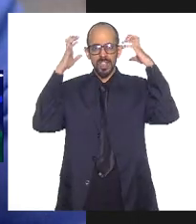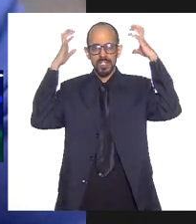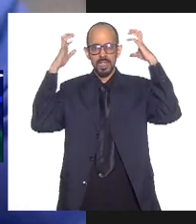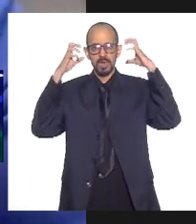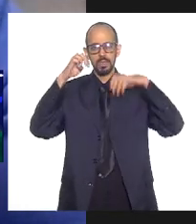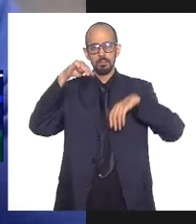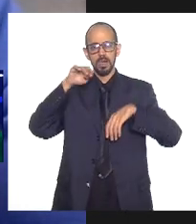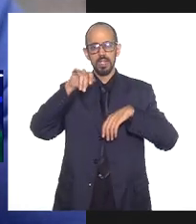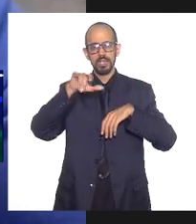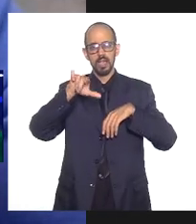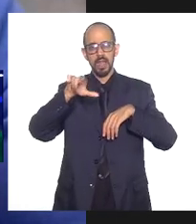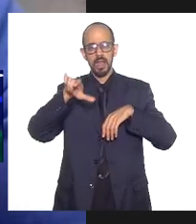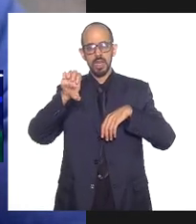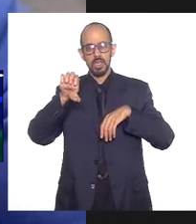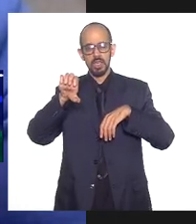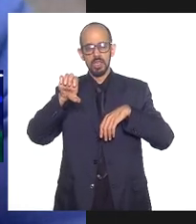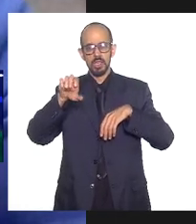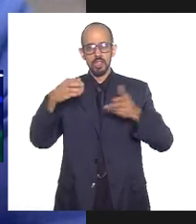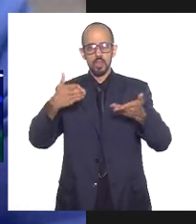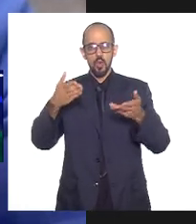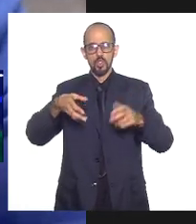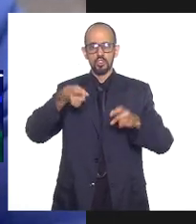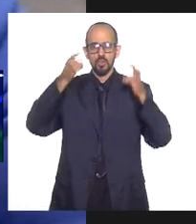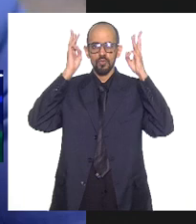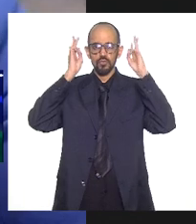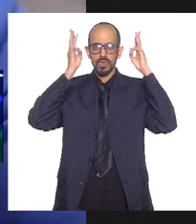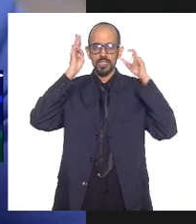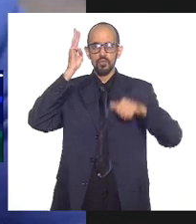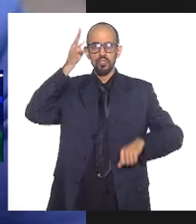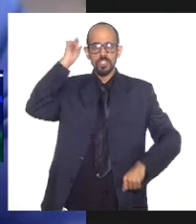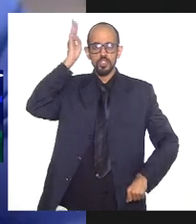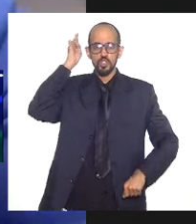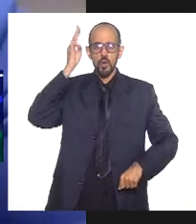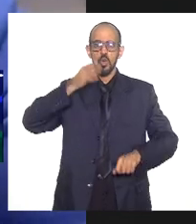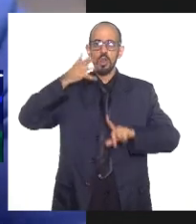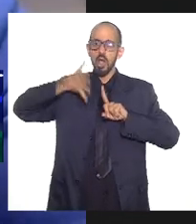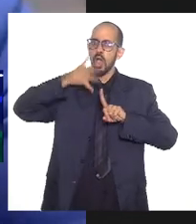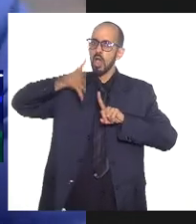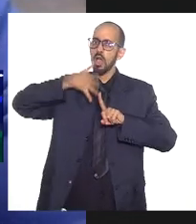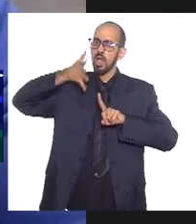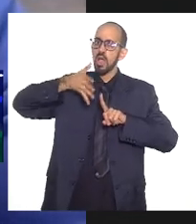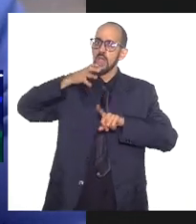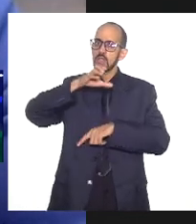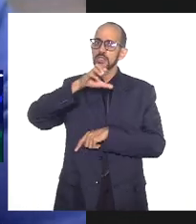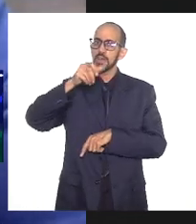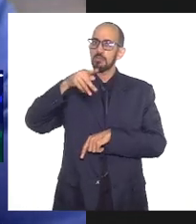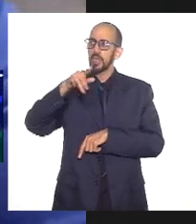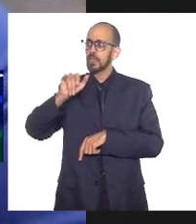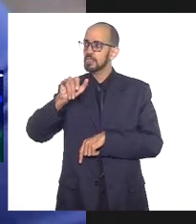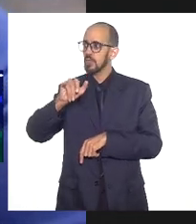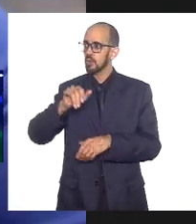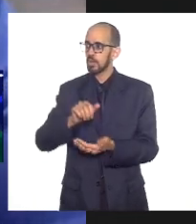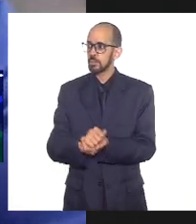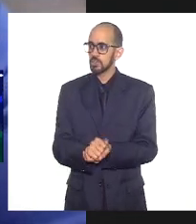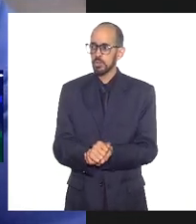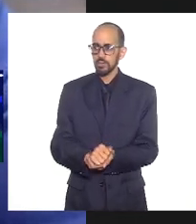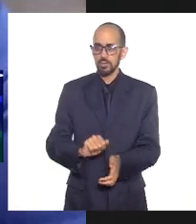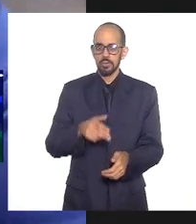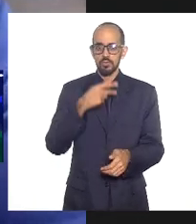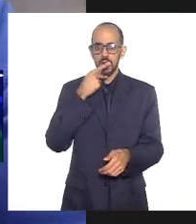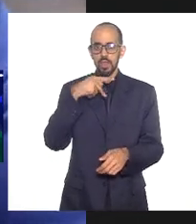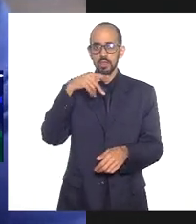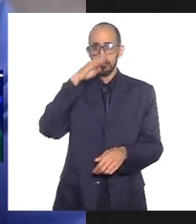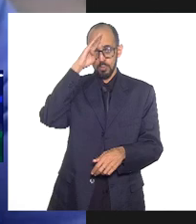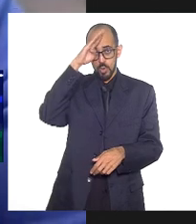hoje o governador Wilson Witzel dá o seu depoimento na CPI da Covid, dizendo que